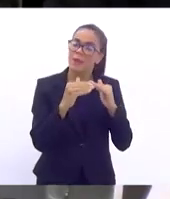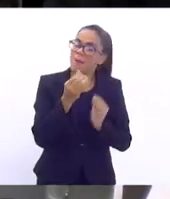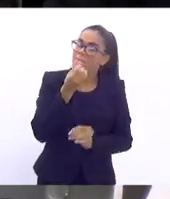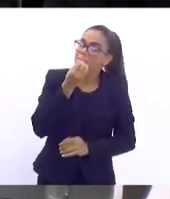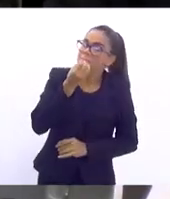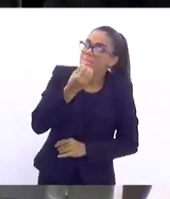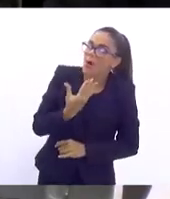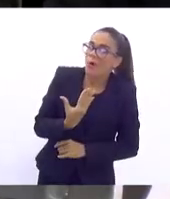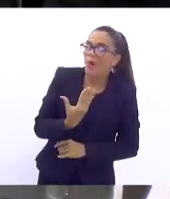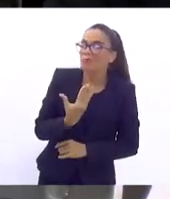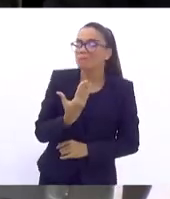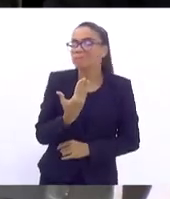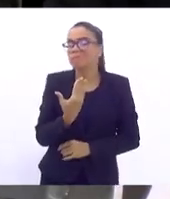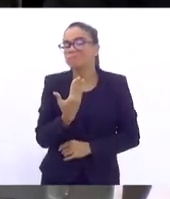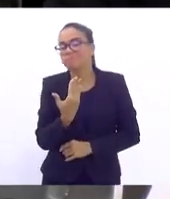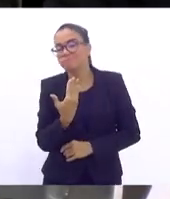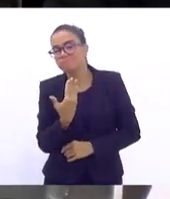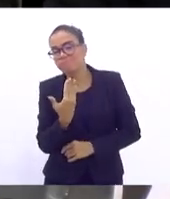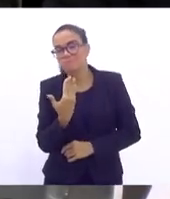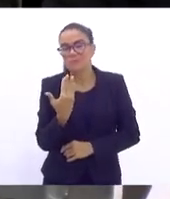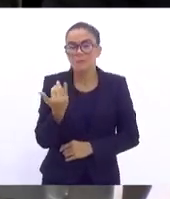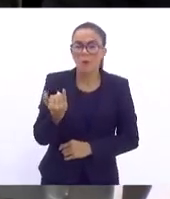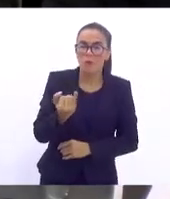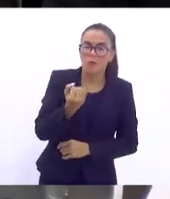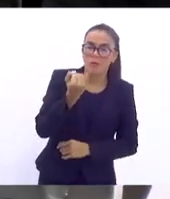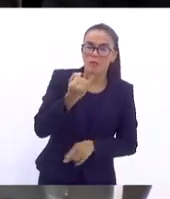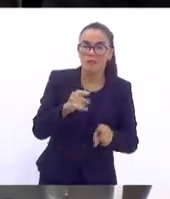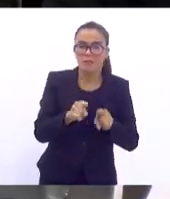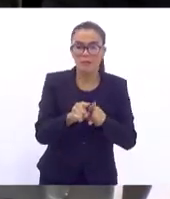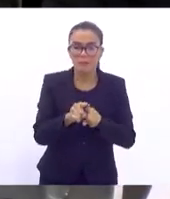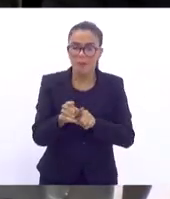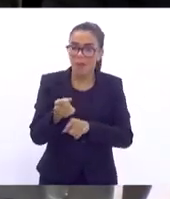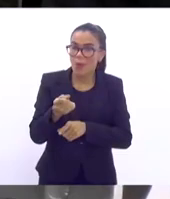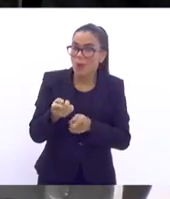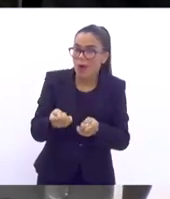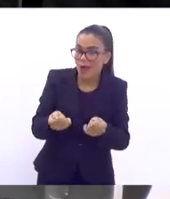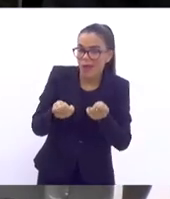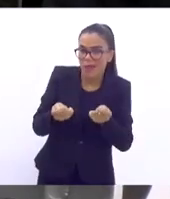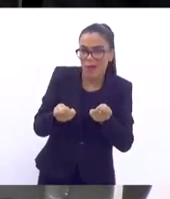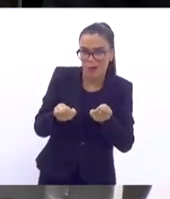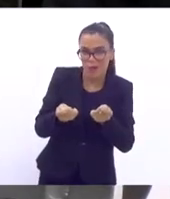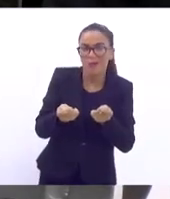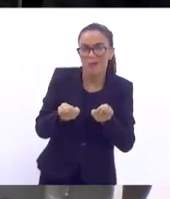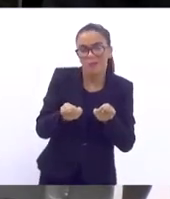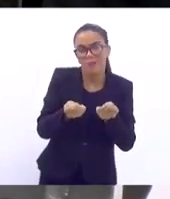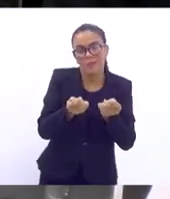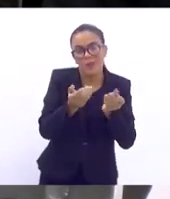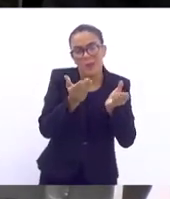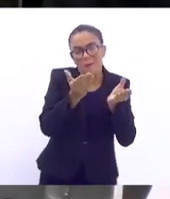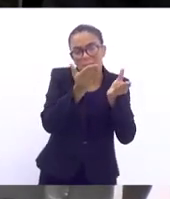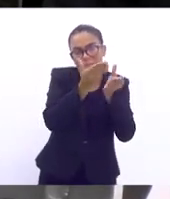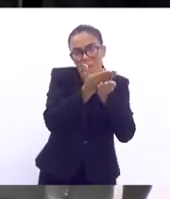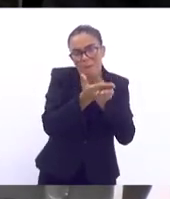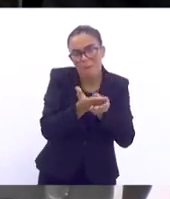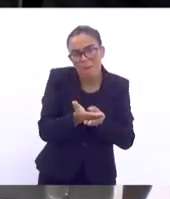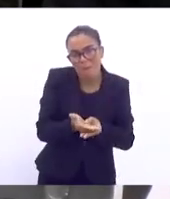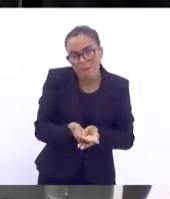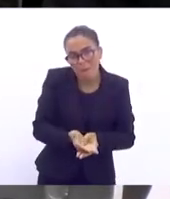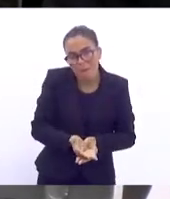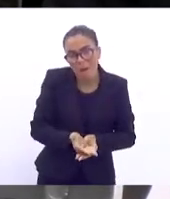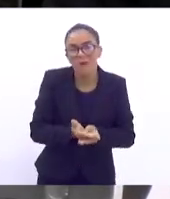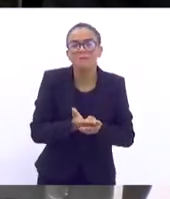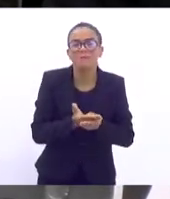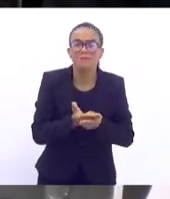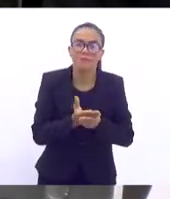Tom seria uma economia processual que todas as vezes em que você tem uma frente